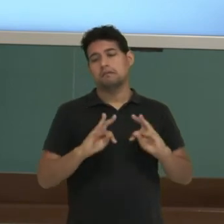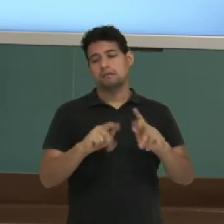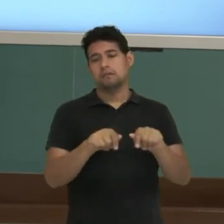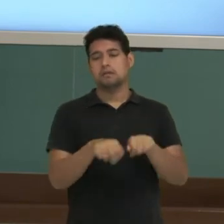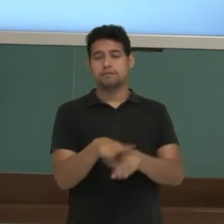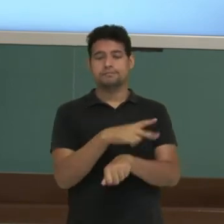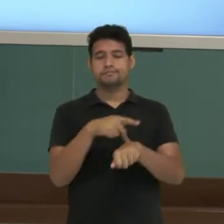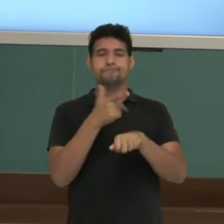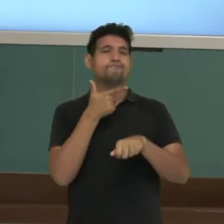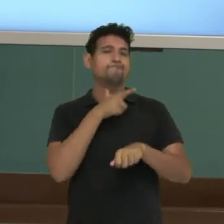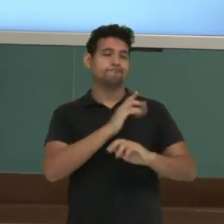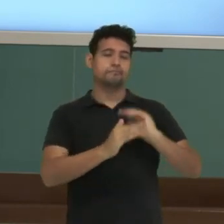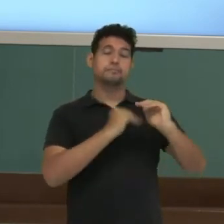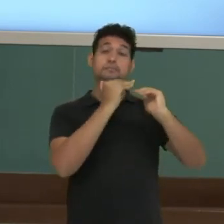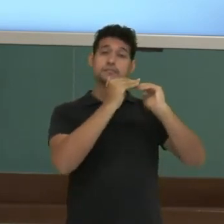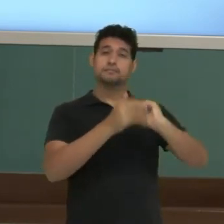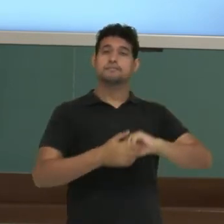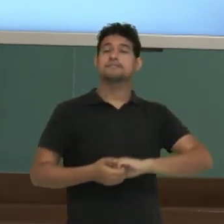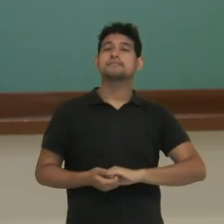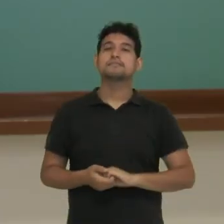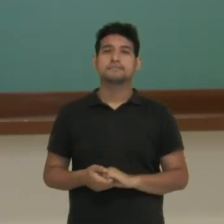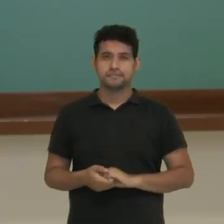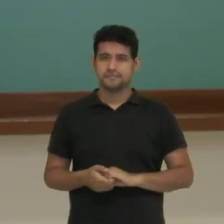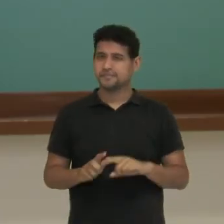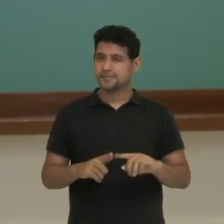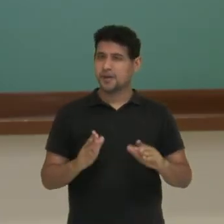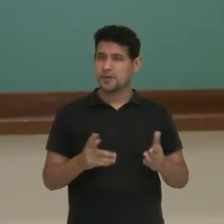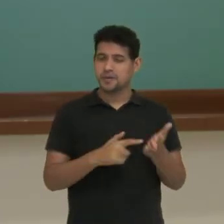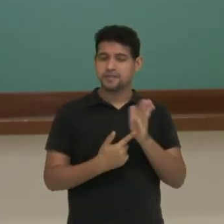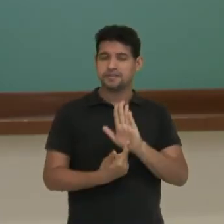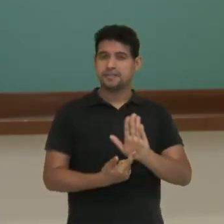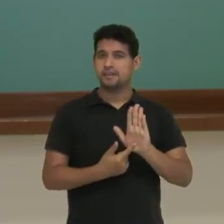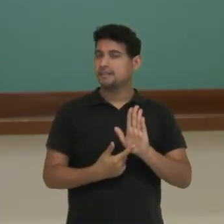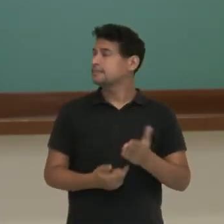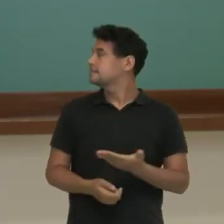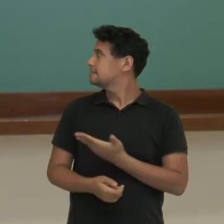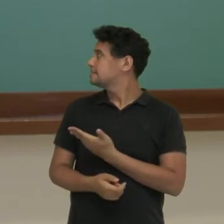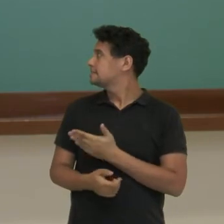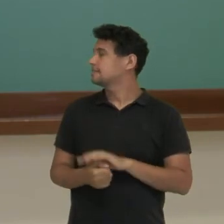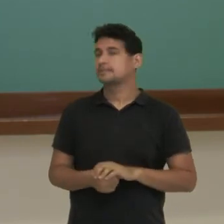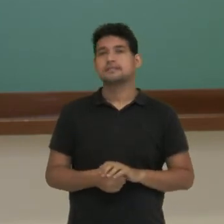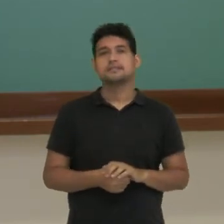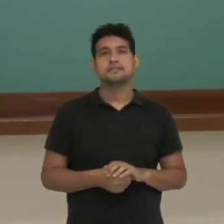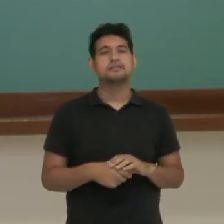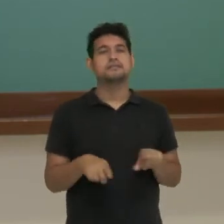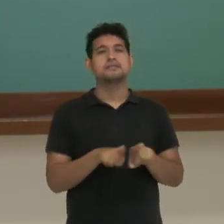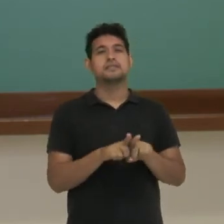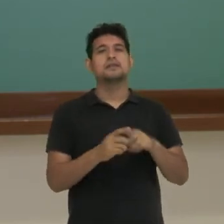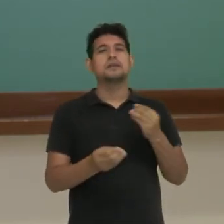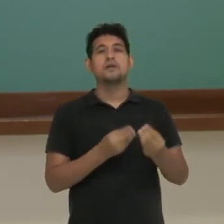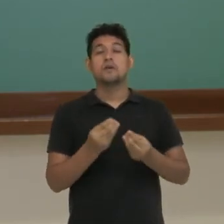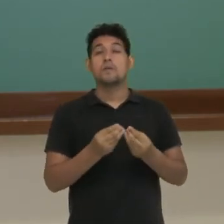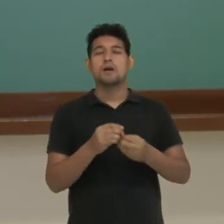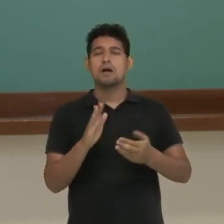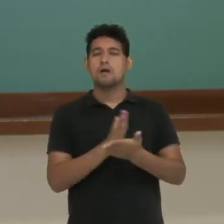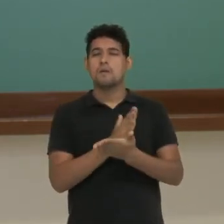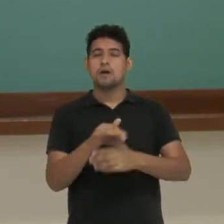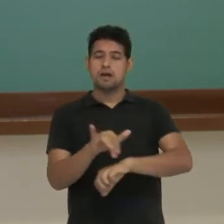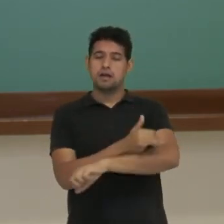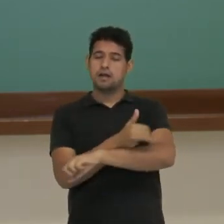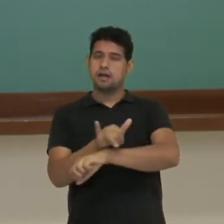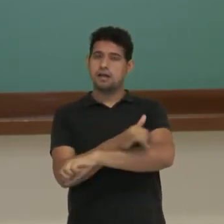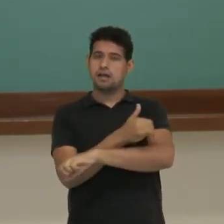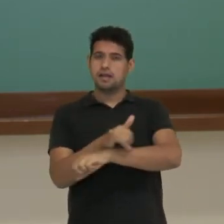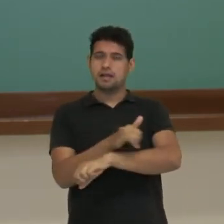país consiga se desenvolver. Aqui destacado também algumas questões também ligadas à estratégia.